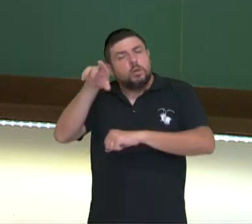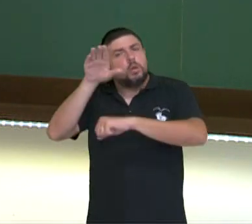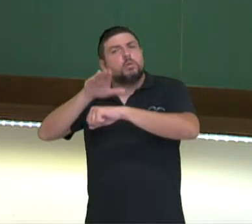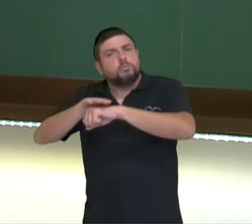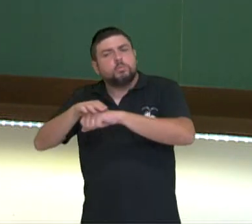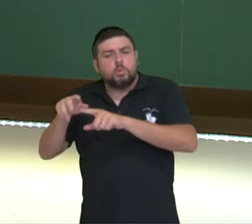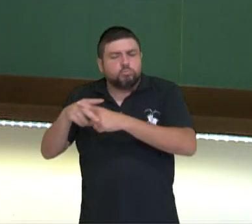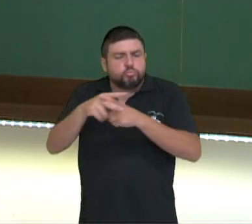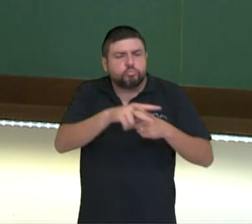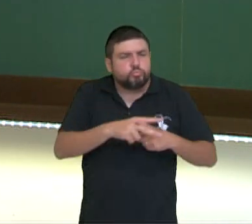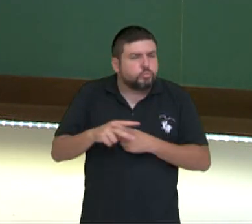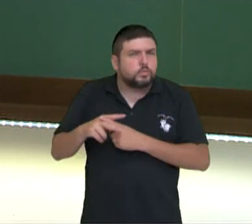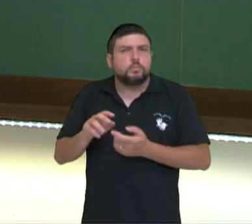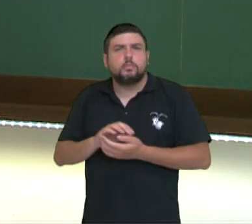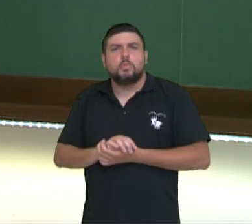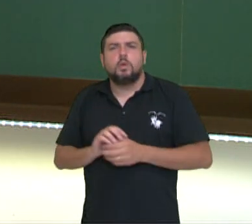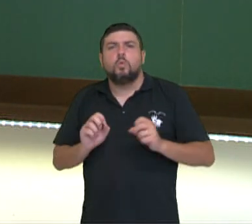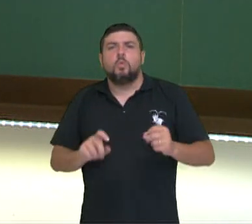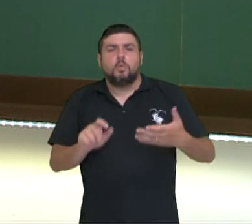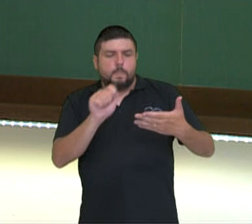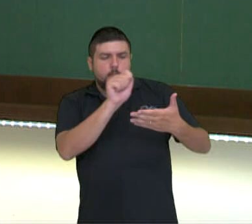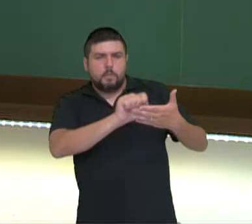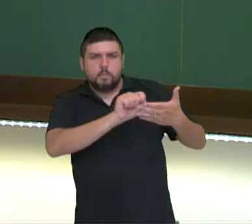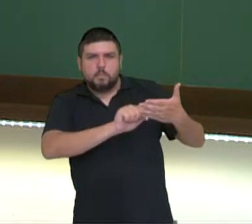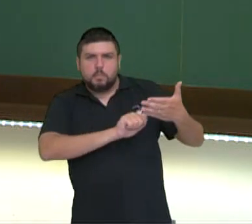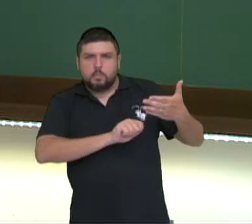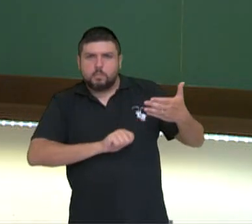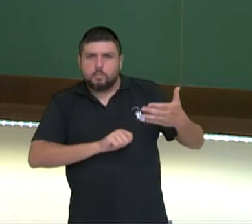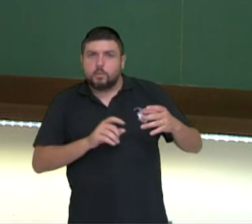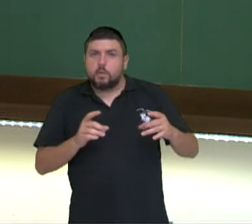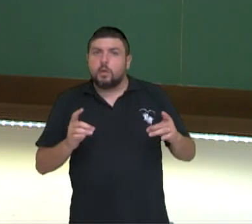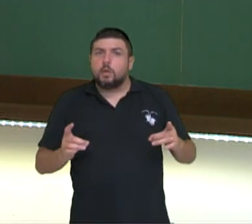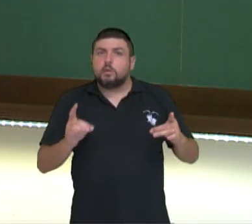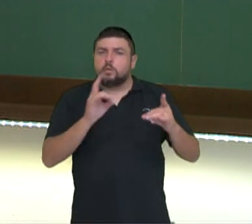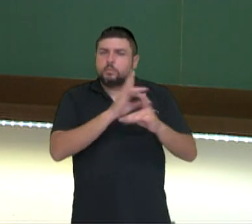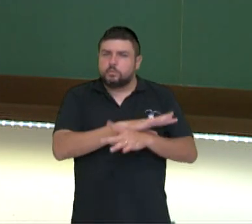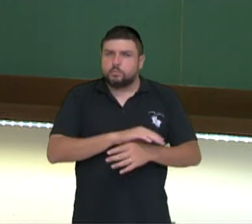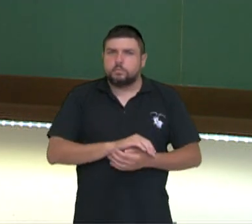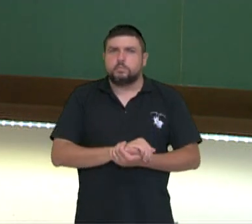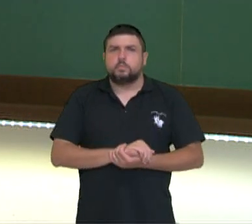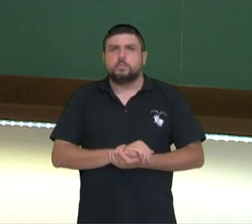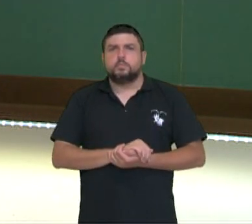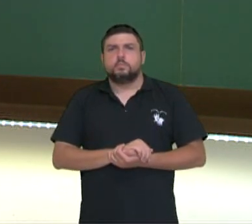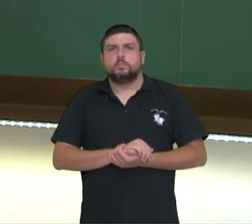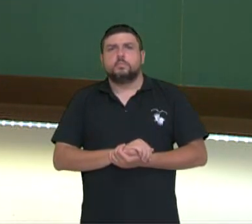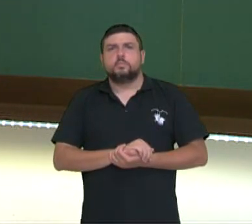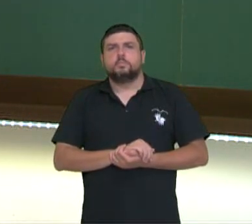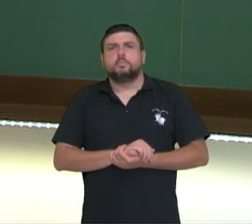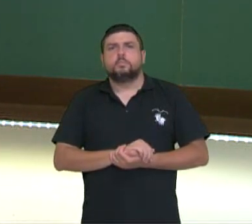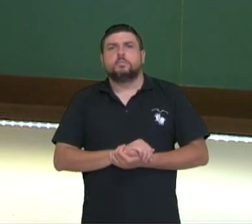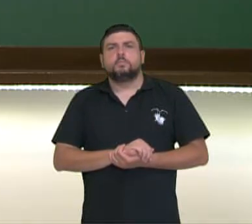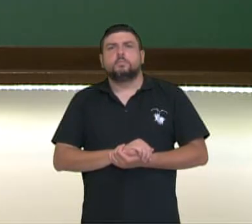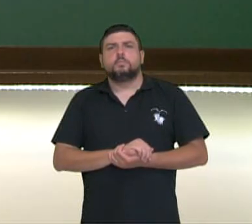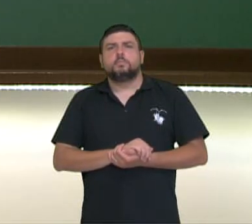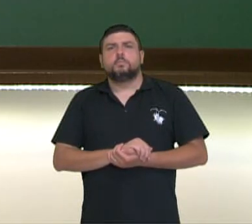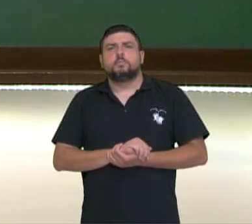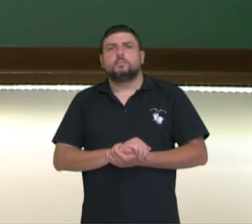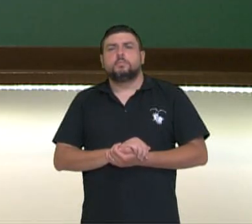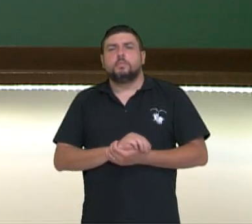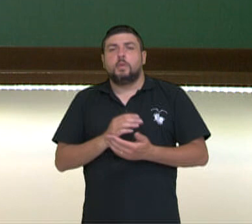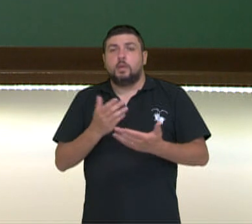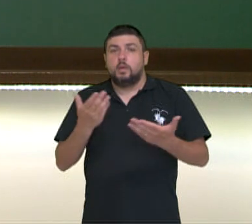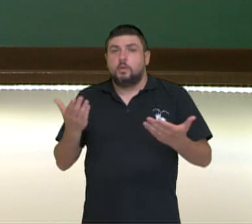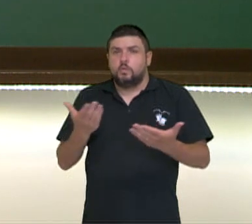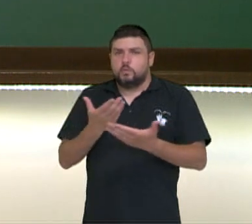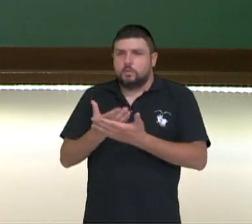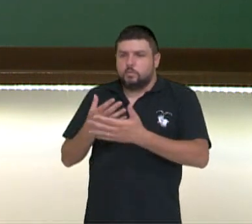vai fazer todos os registros no seu caderno. Beleza, pessoal? E nós falamos na aula de